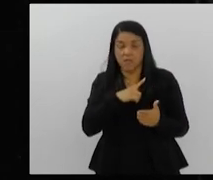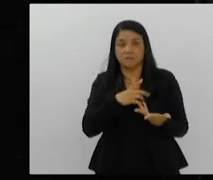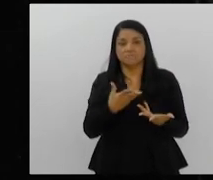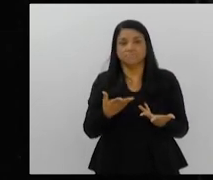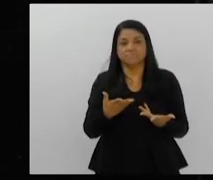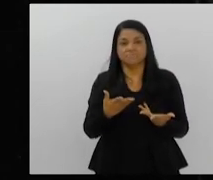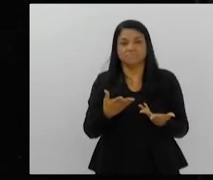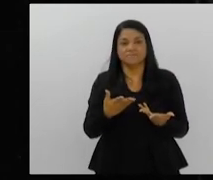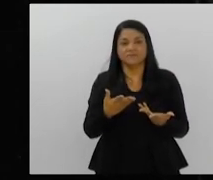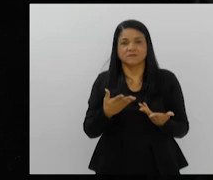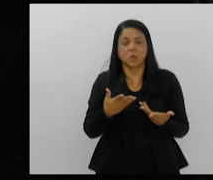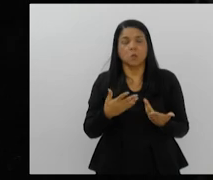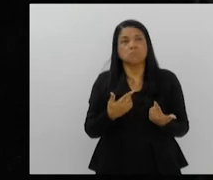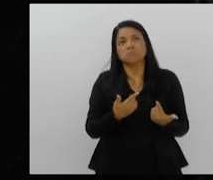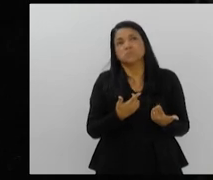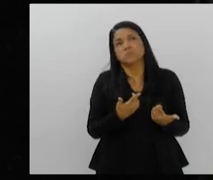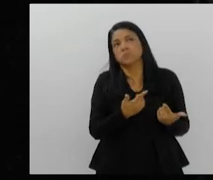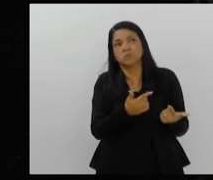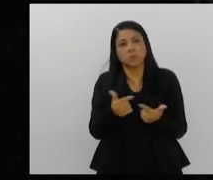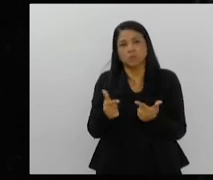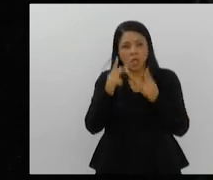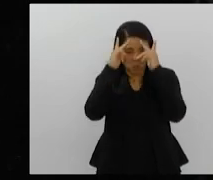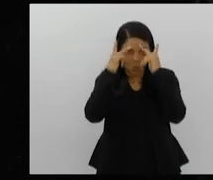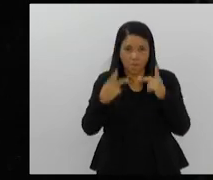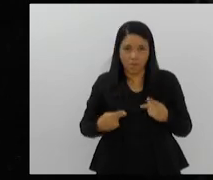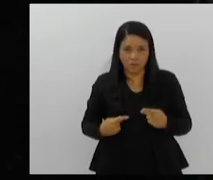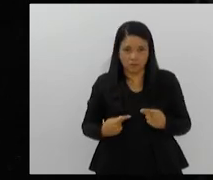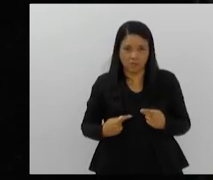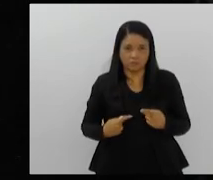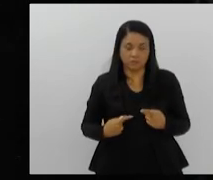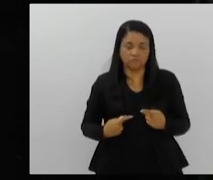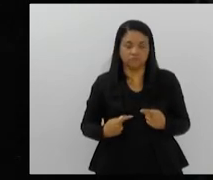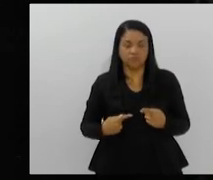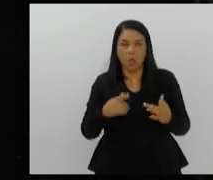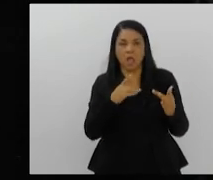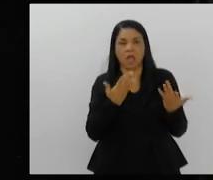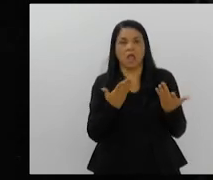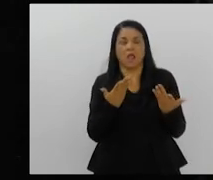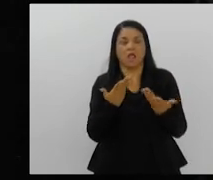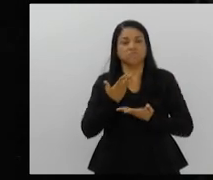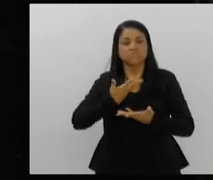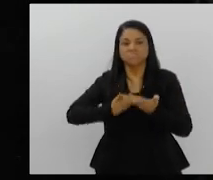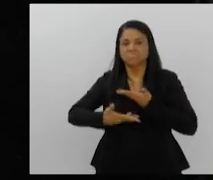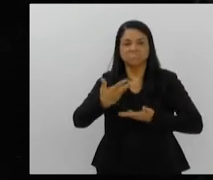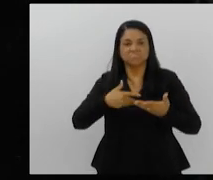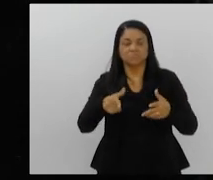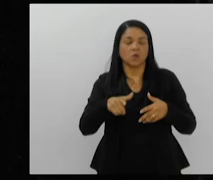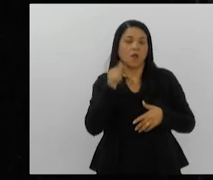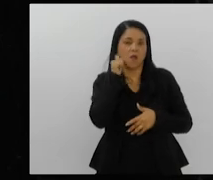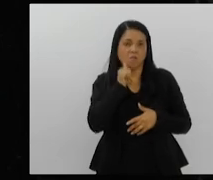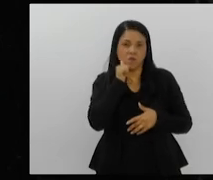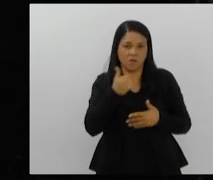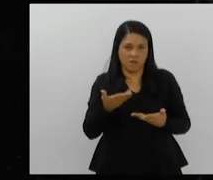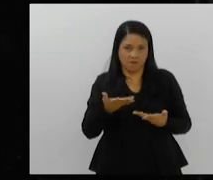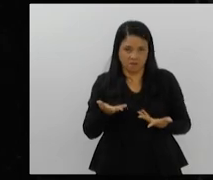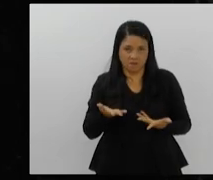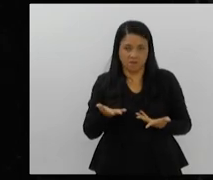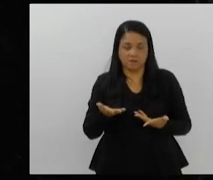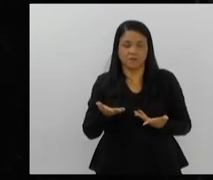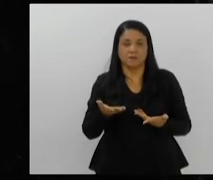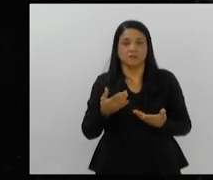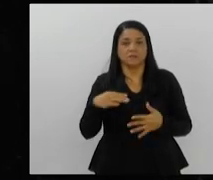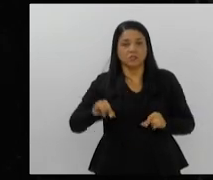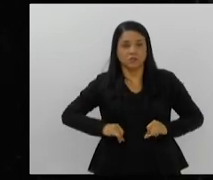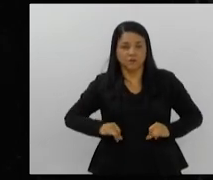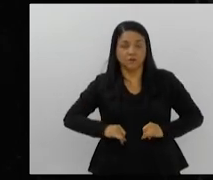deixou desumanizar diante da dor dessa mulher. Então, sigamos, senhora presidenta, por todas as nossas mulheres,